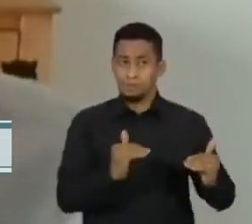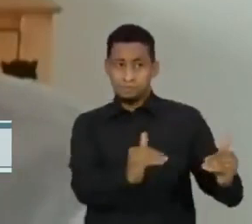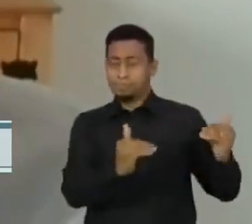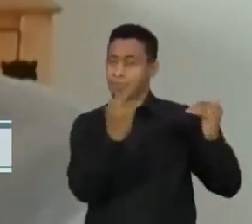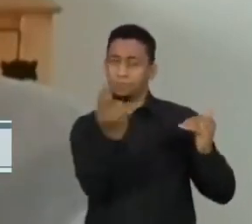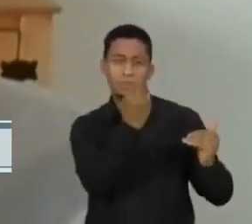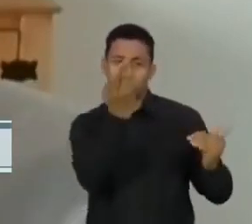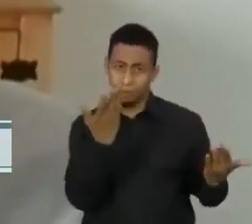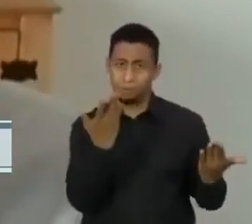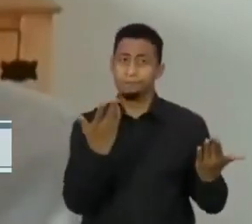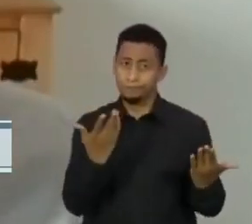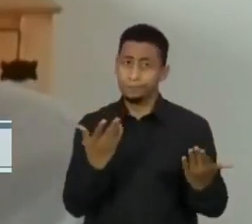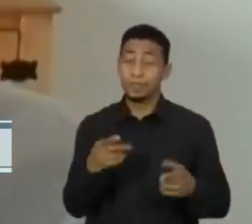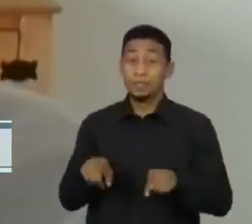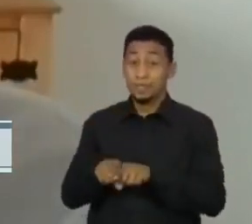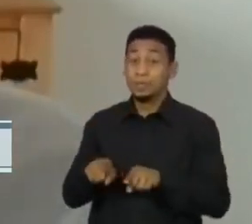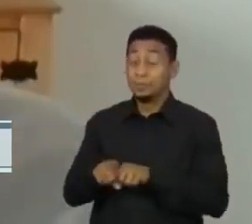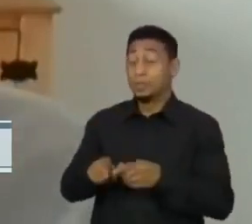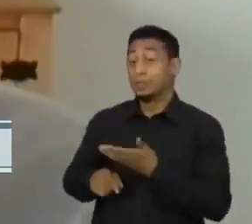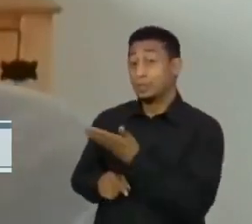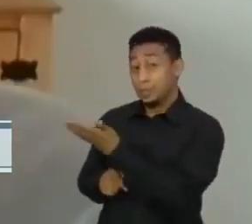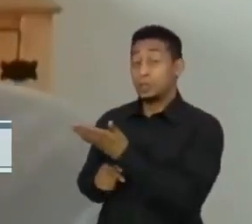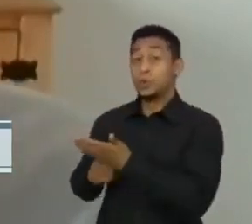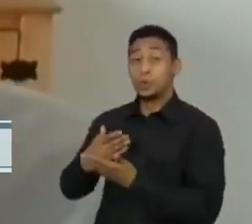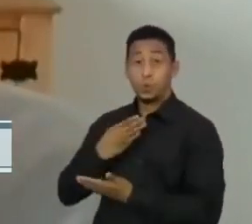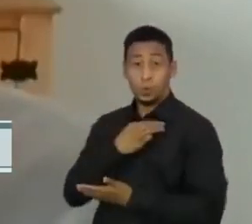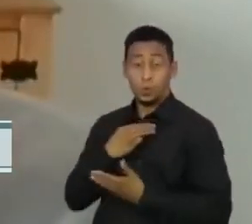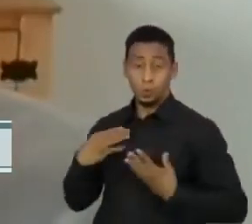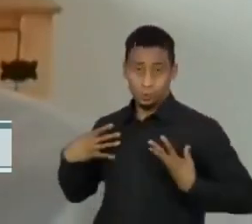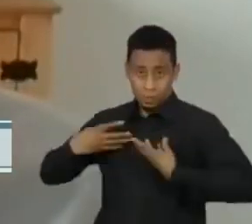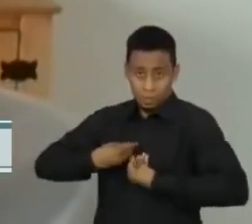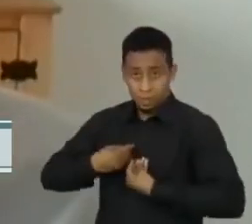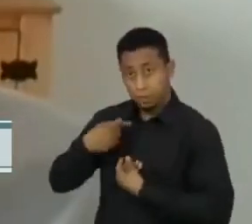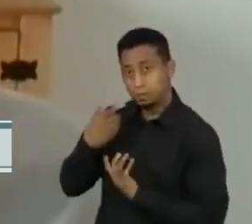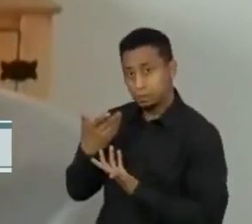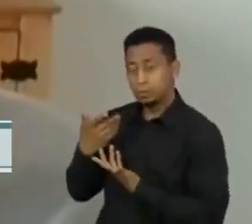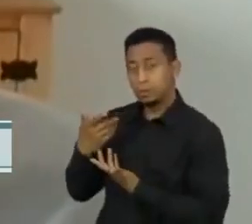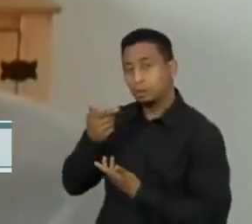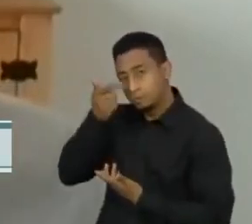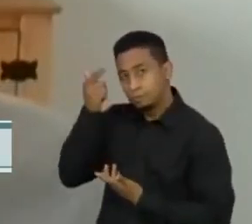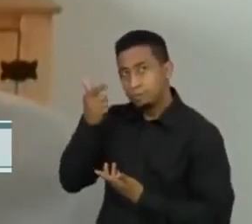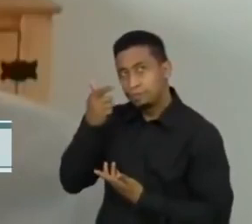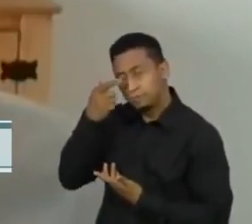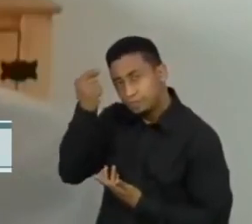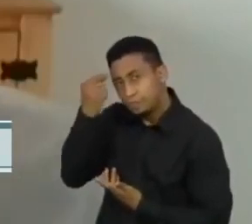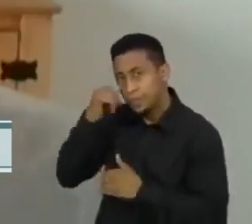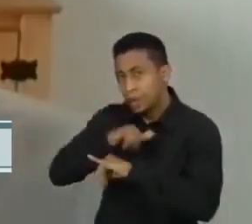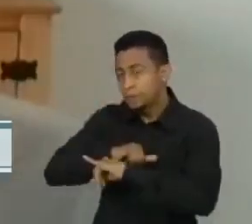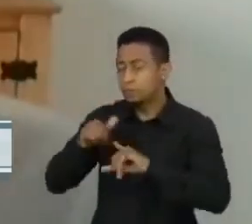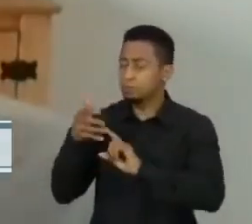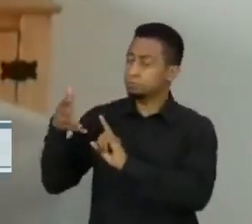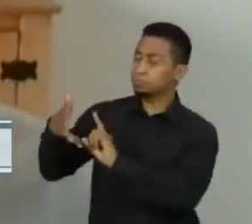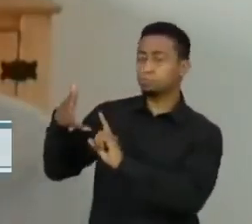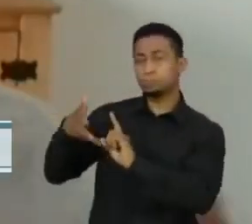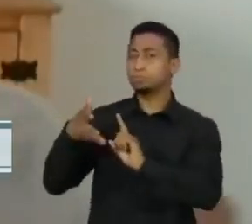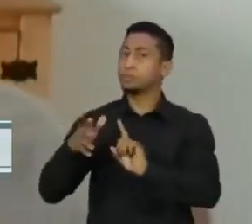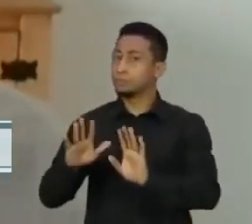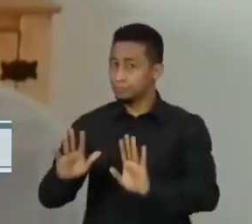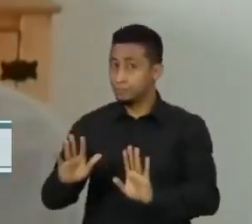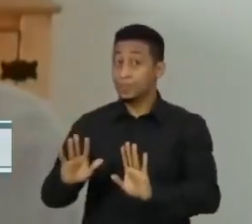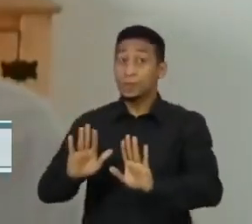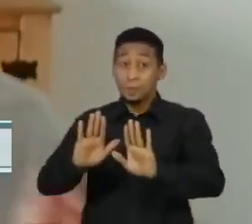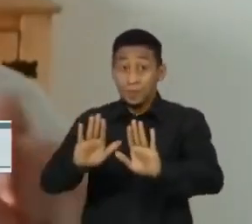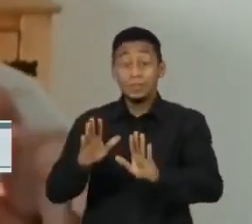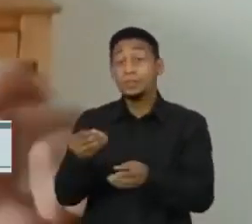falou, né, buscou o respaldo de seus pares antes e fez uma fala mais enérgica. Mas a questão é saber a